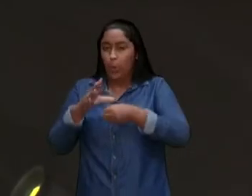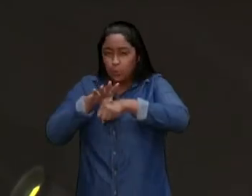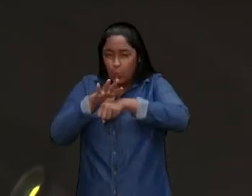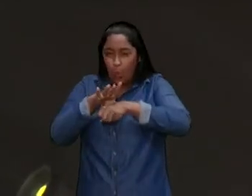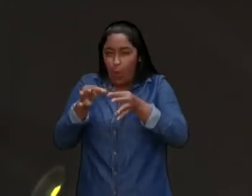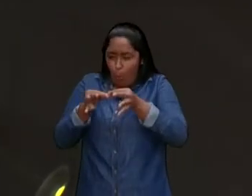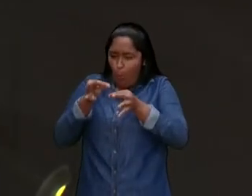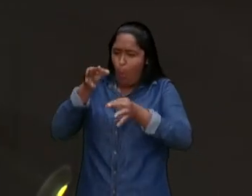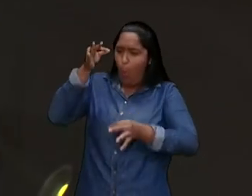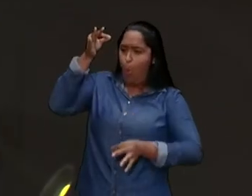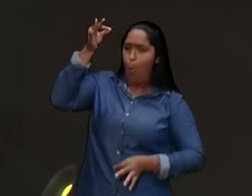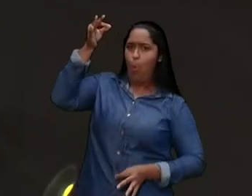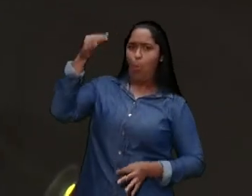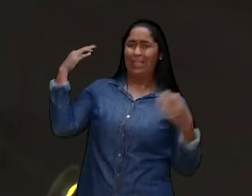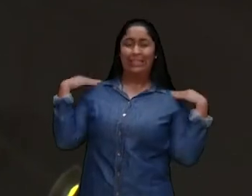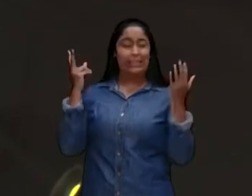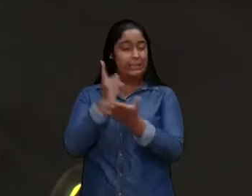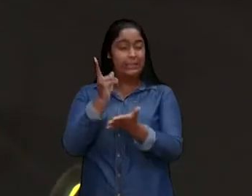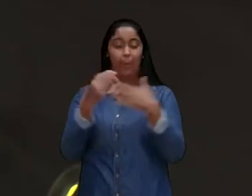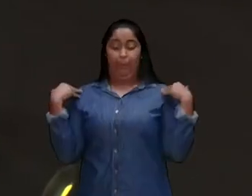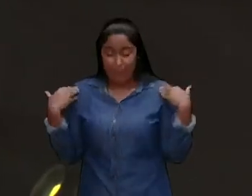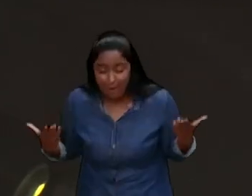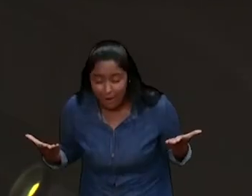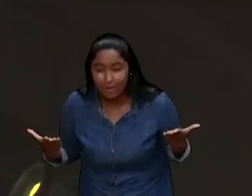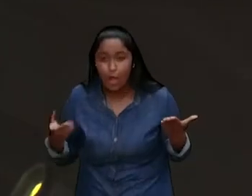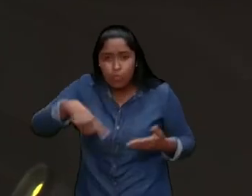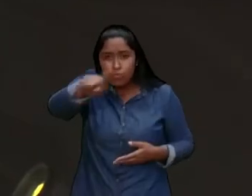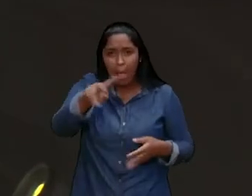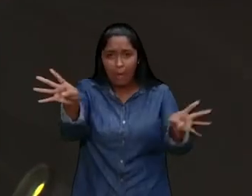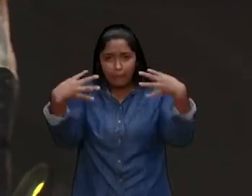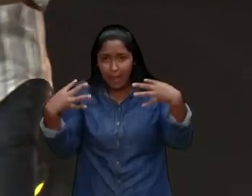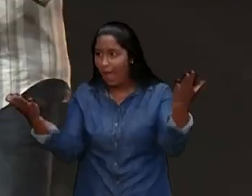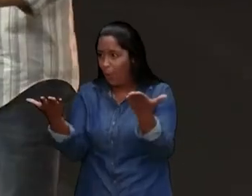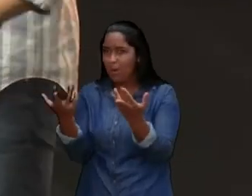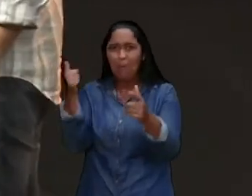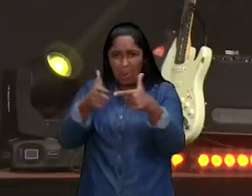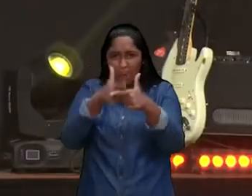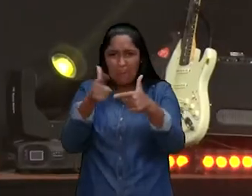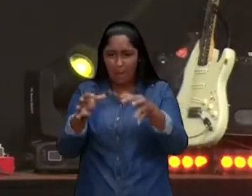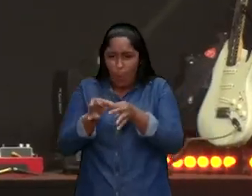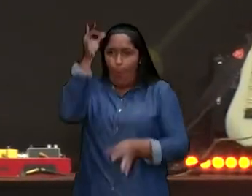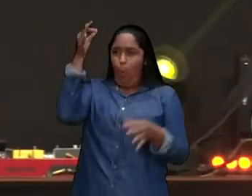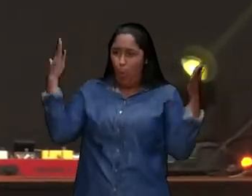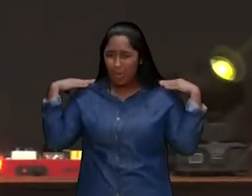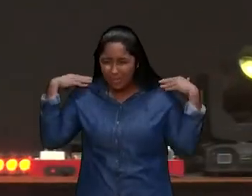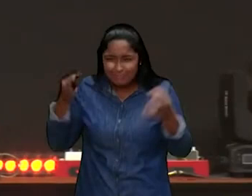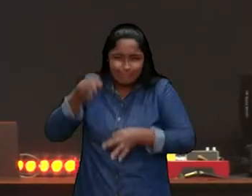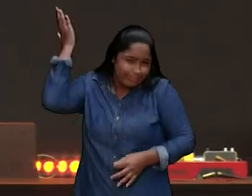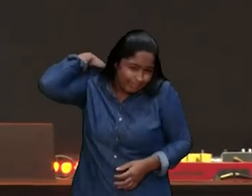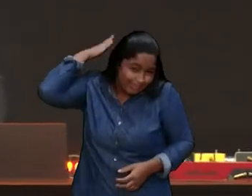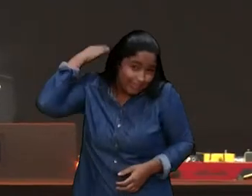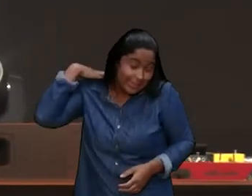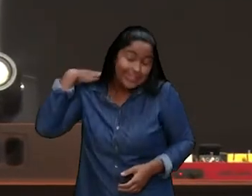quem tem problema de coluna não sei se você em casa que tá me ouvindo tem problema de coluna mas assim eu sinto dores da coluna e